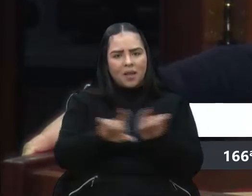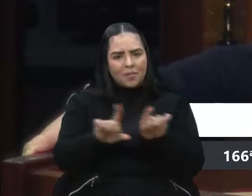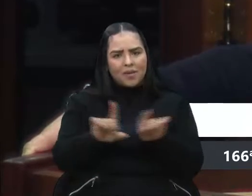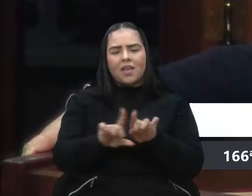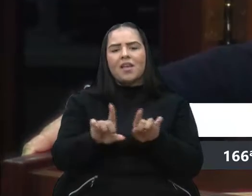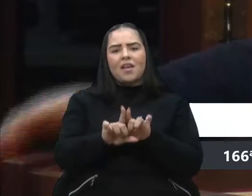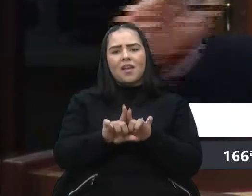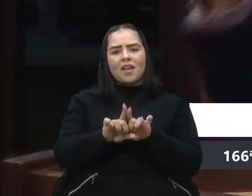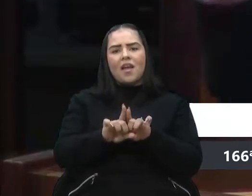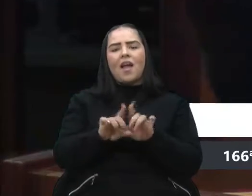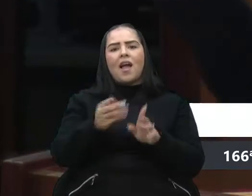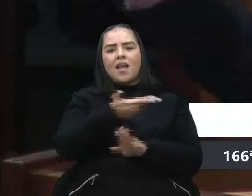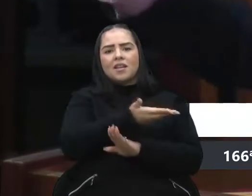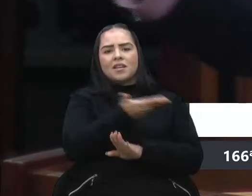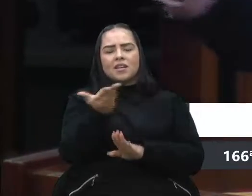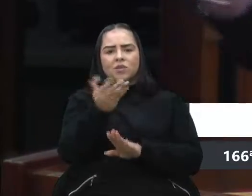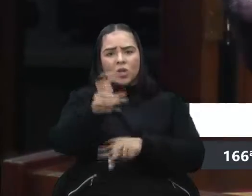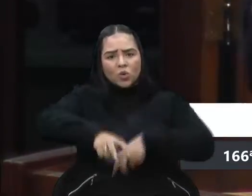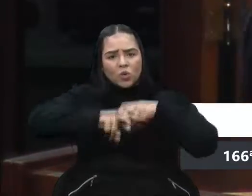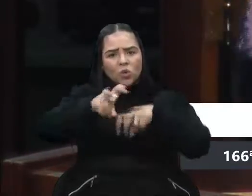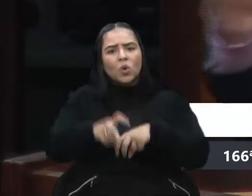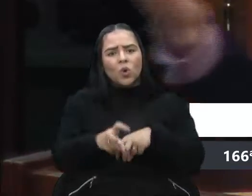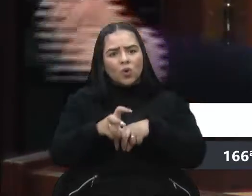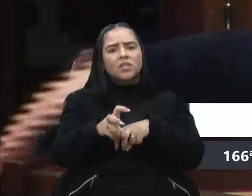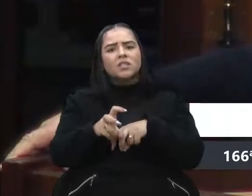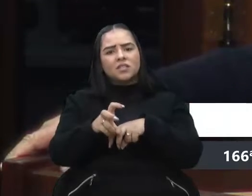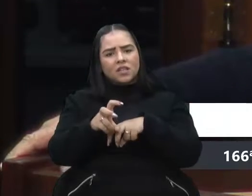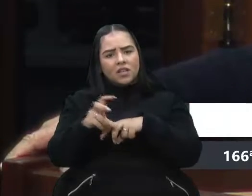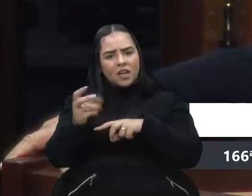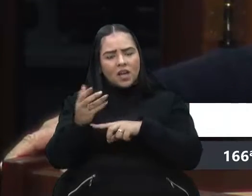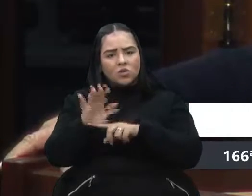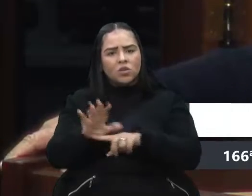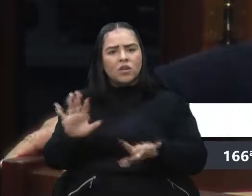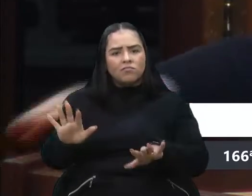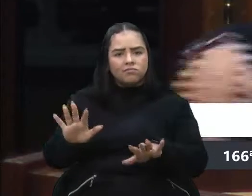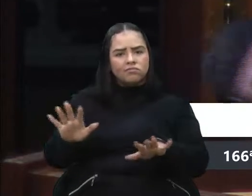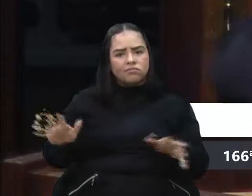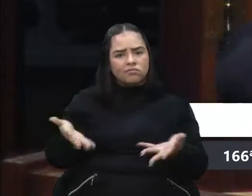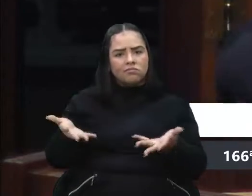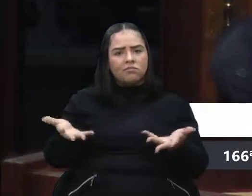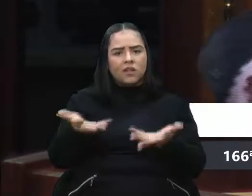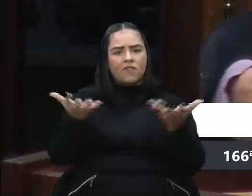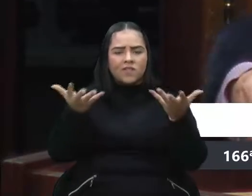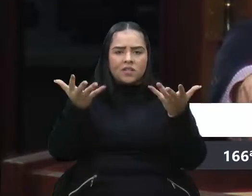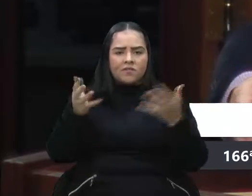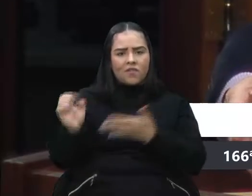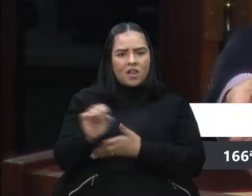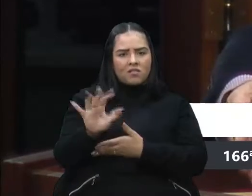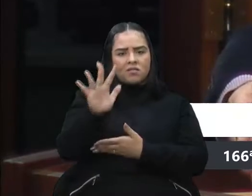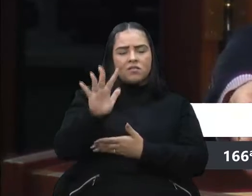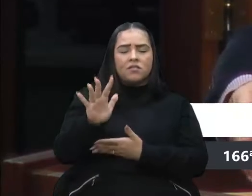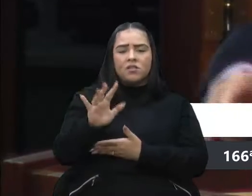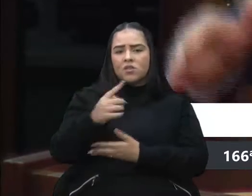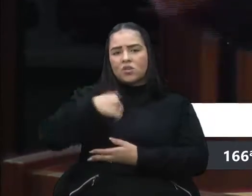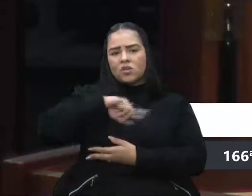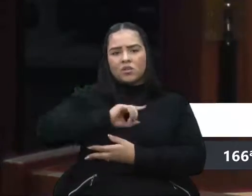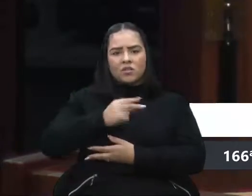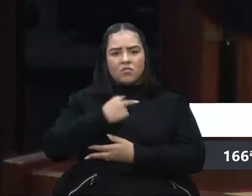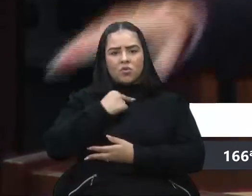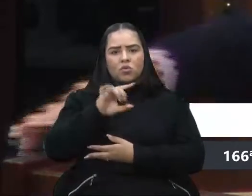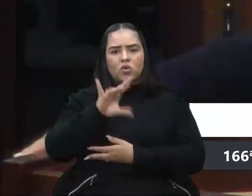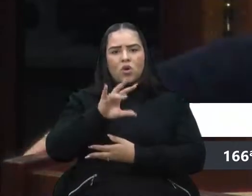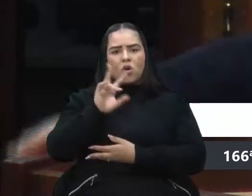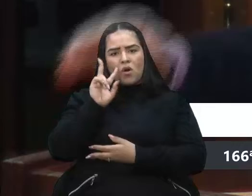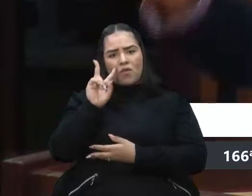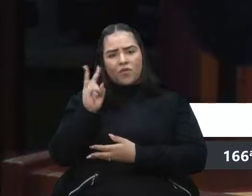contribuem. Então tem que olhar a cidade como um todo. Não podemos olhar só ao redor. Ah, porque